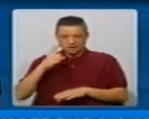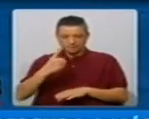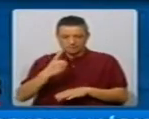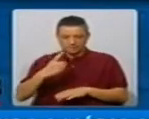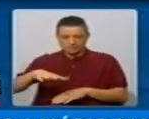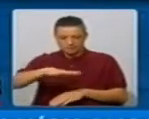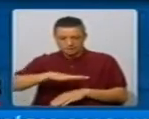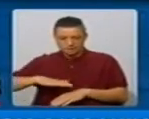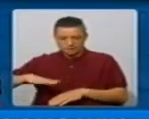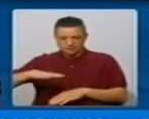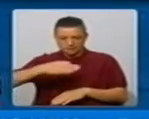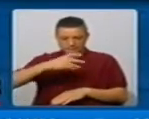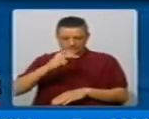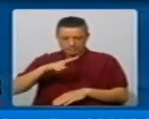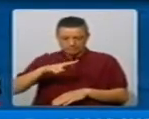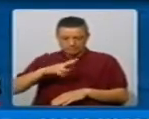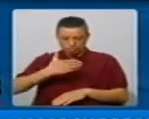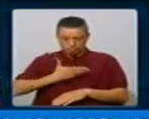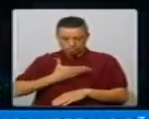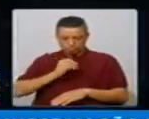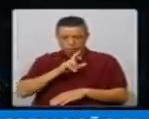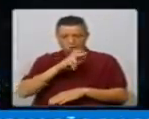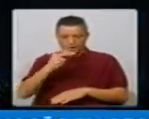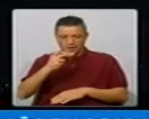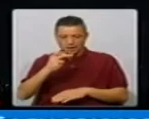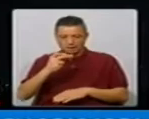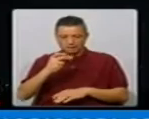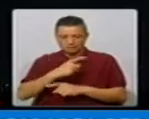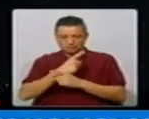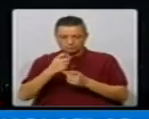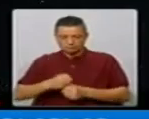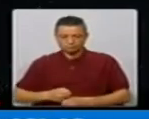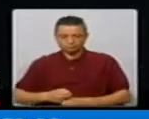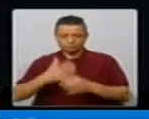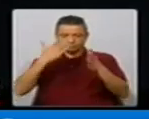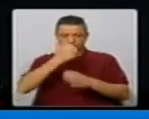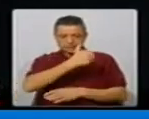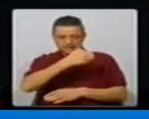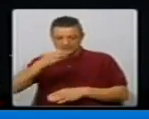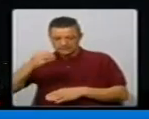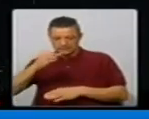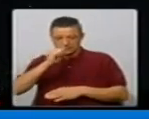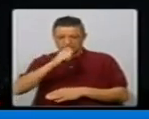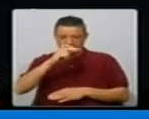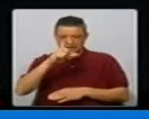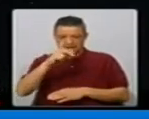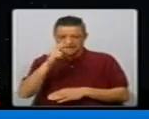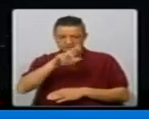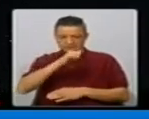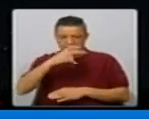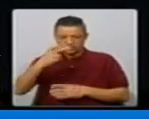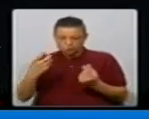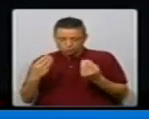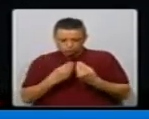enxame de Pandora, um local do universo que junta cerca de mais de 500 galáxias muito próximas uma das outras.